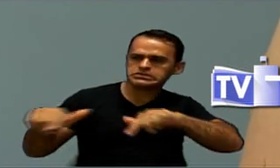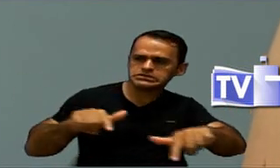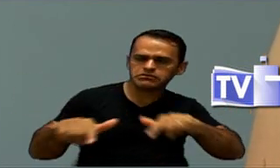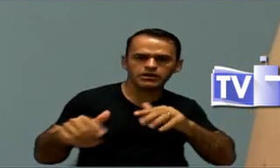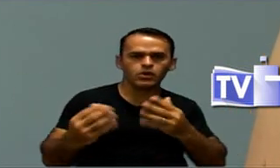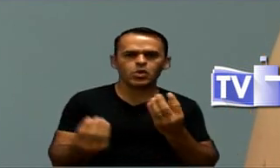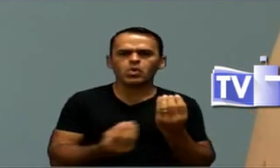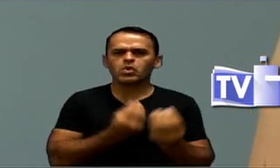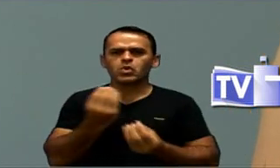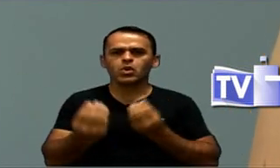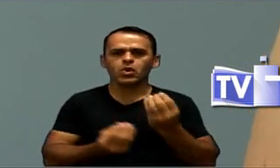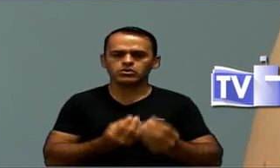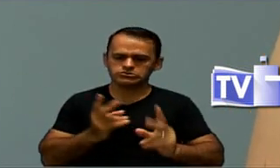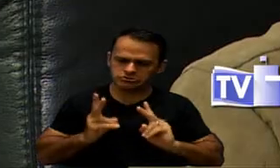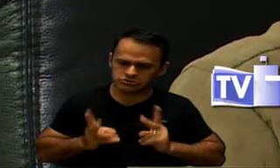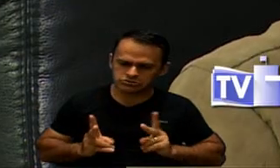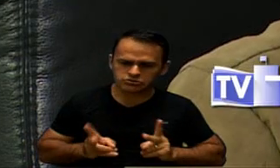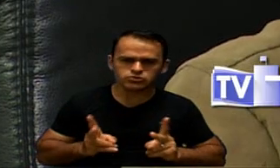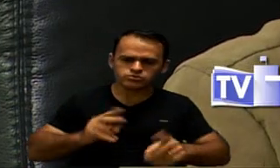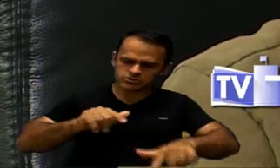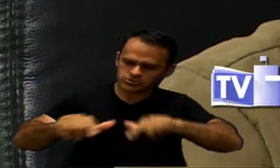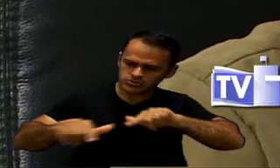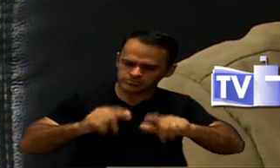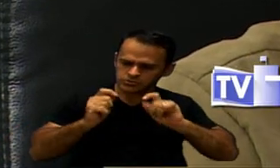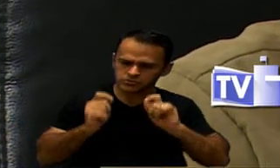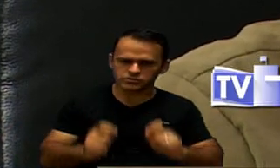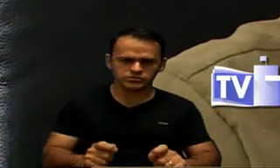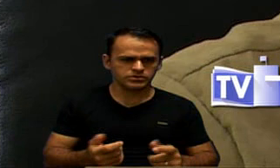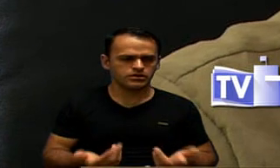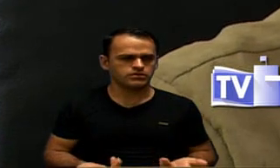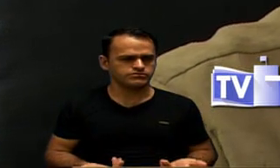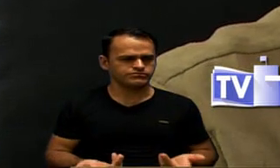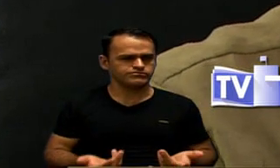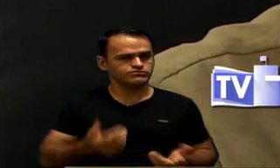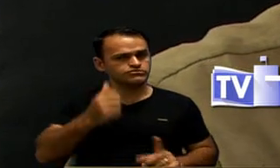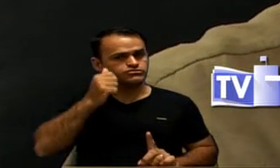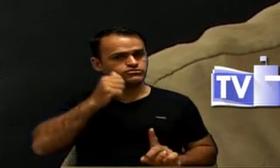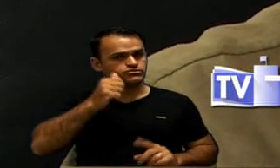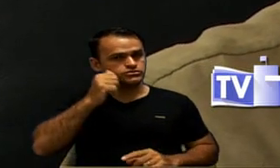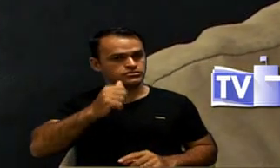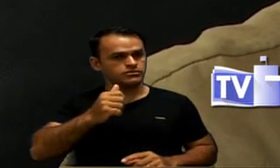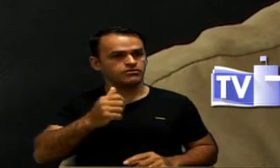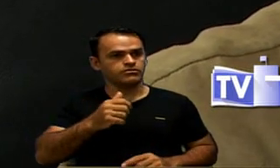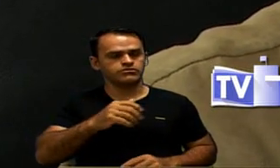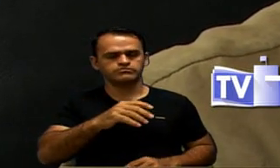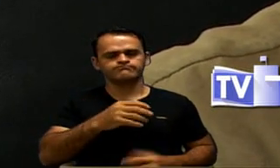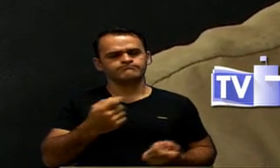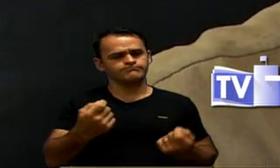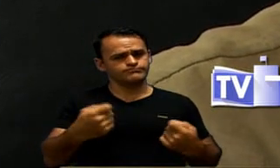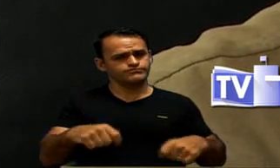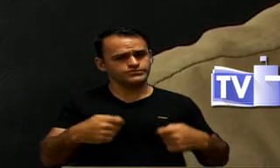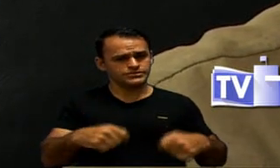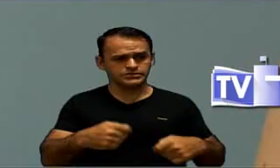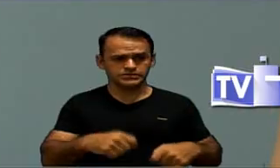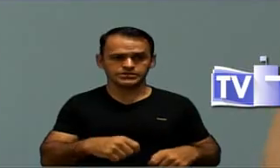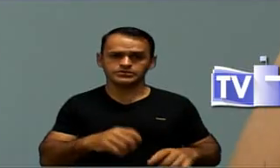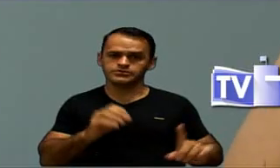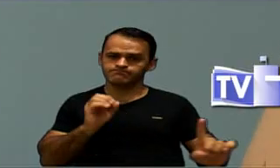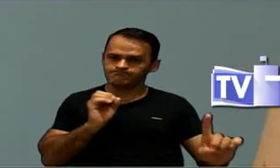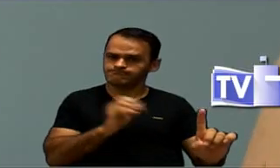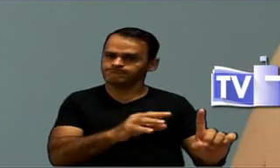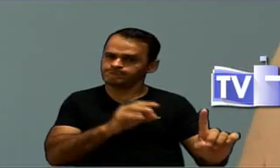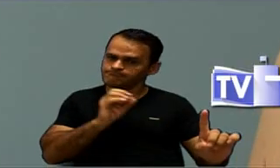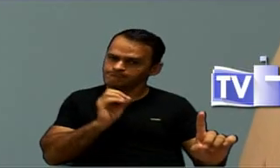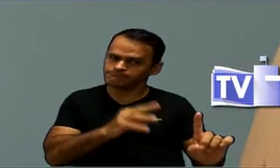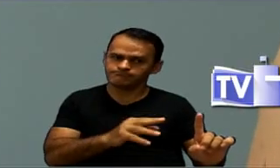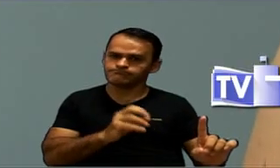estrutura de forma que ela não a corrompa? Ou seja, a mulher ela tem que ser entendida e ela tem que ser ensinada, que aí é a questão